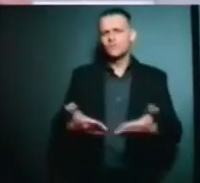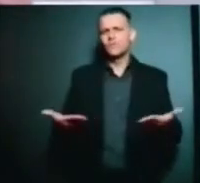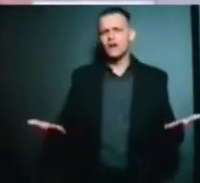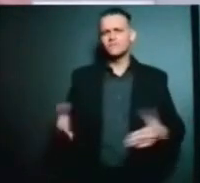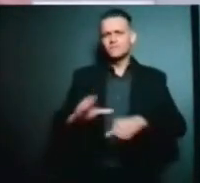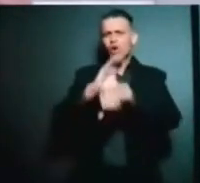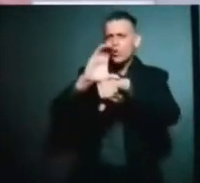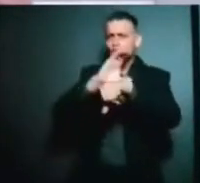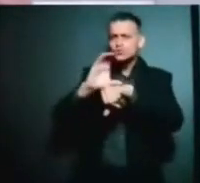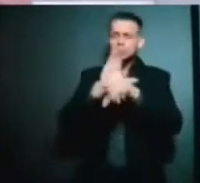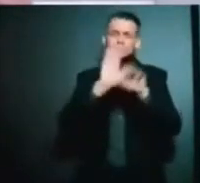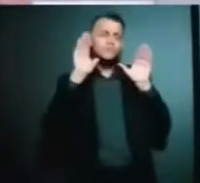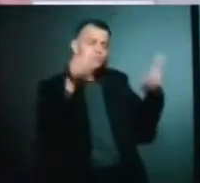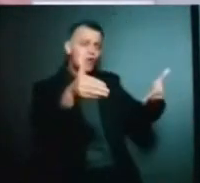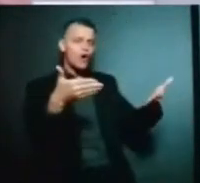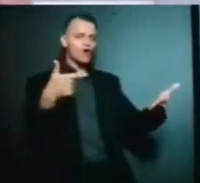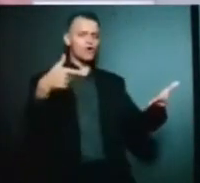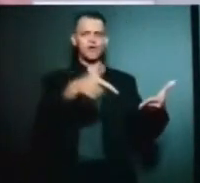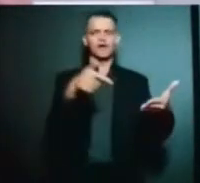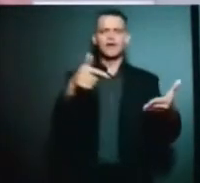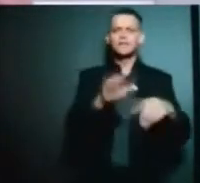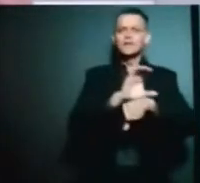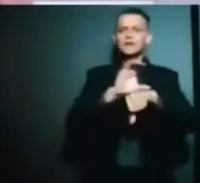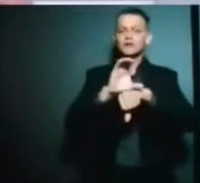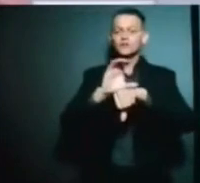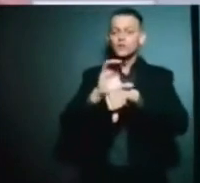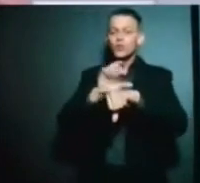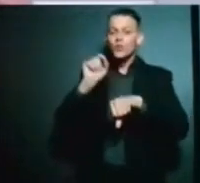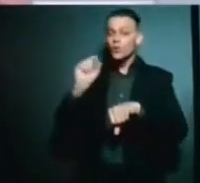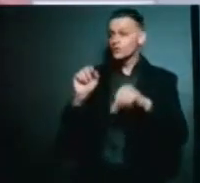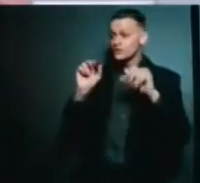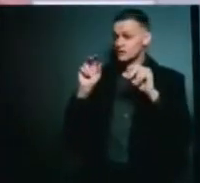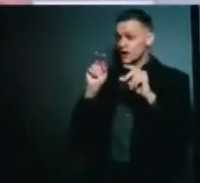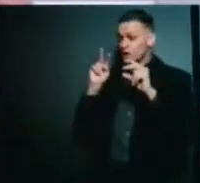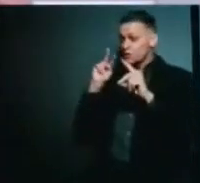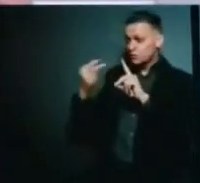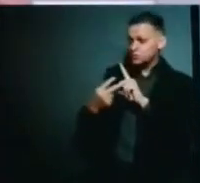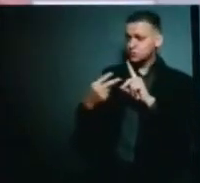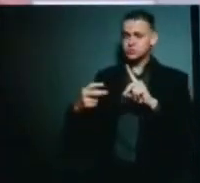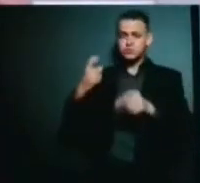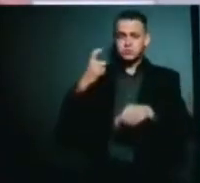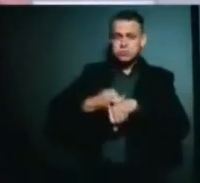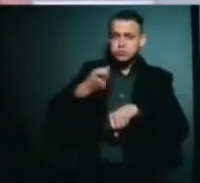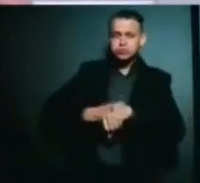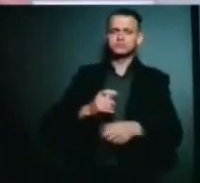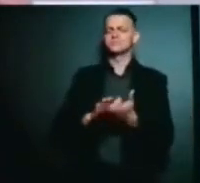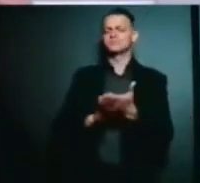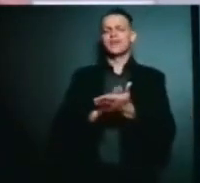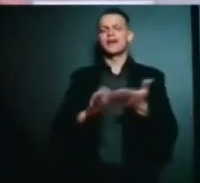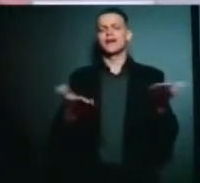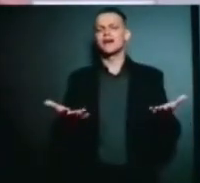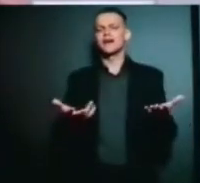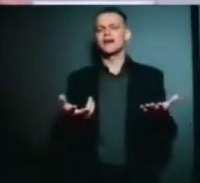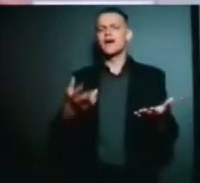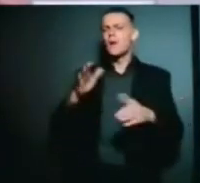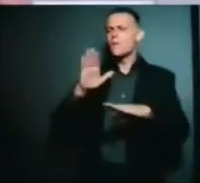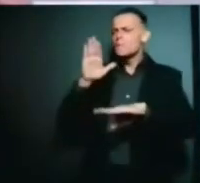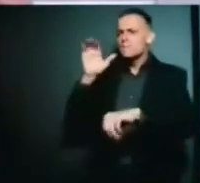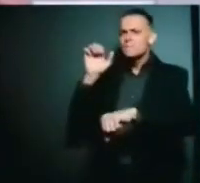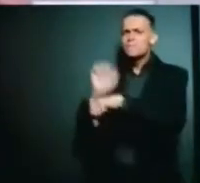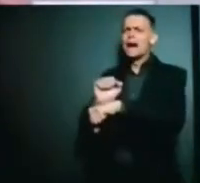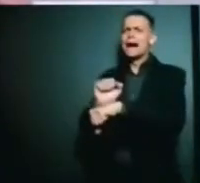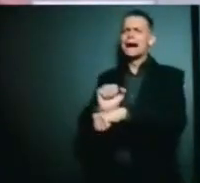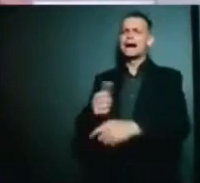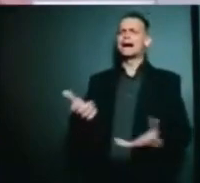Constituição desse país, que ela não olha com esse olhar que vocês estão olhando. Parem de punir pessoas por crime de